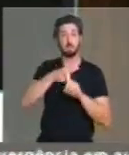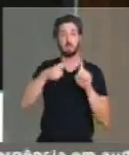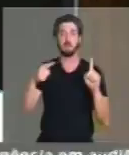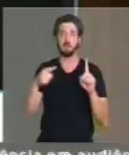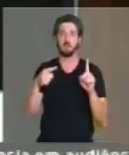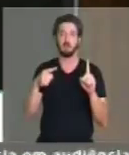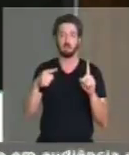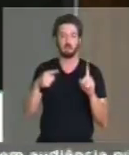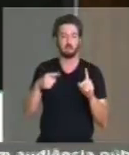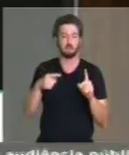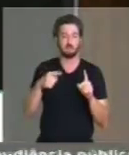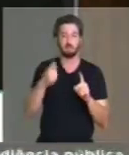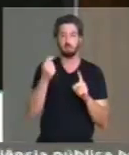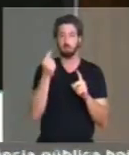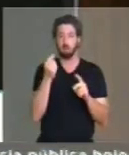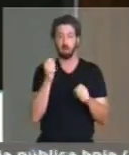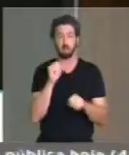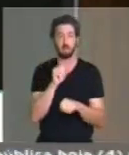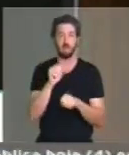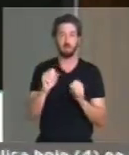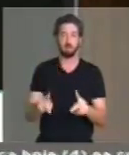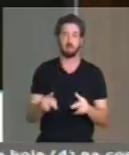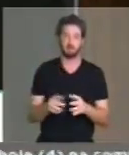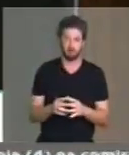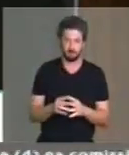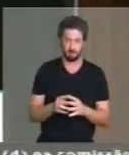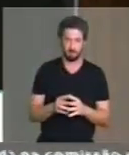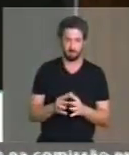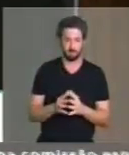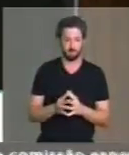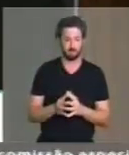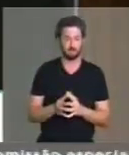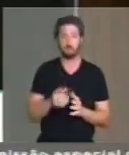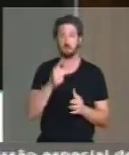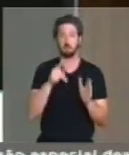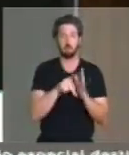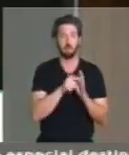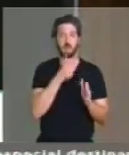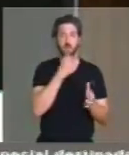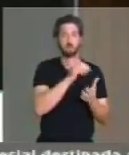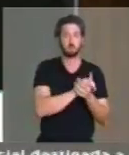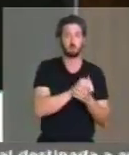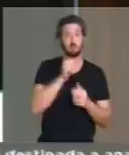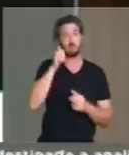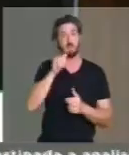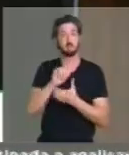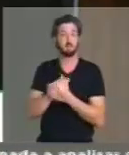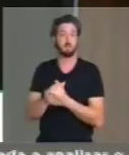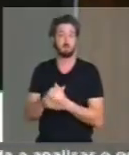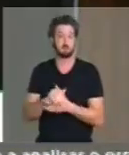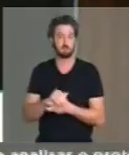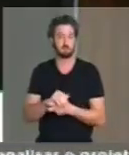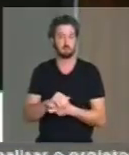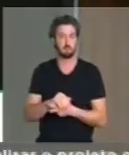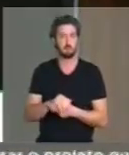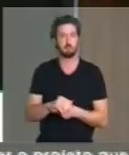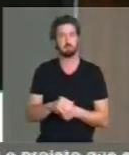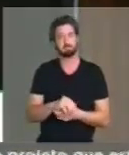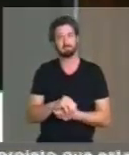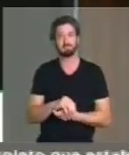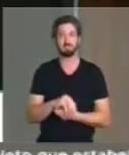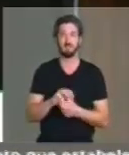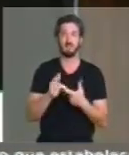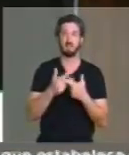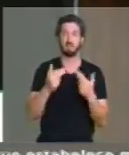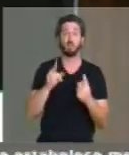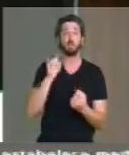metade do valor da aposentadoria dos seus esposos e esposas. É uma medida